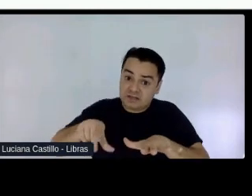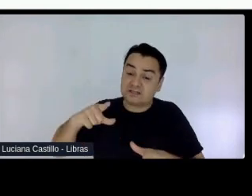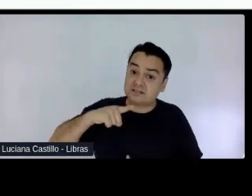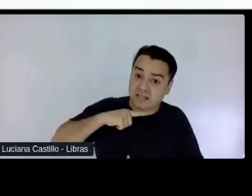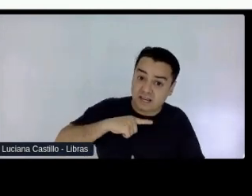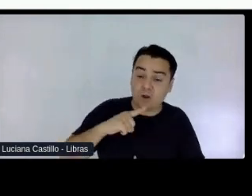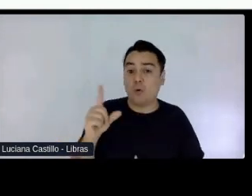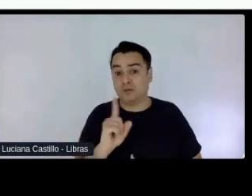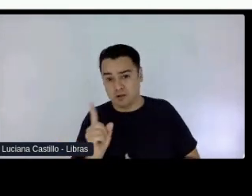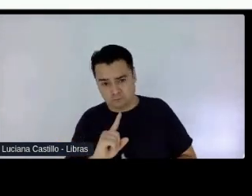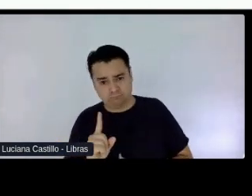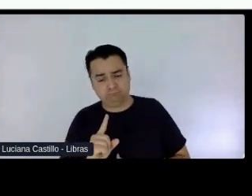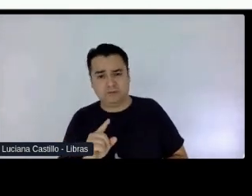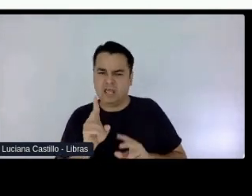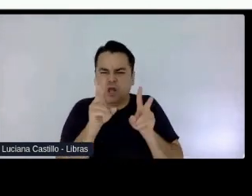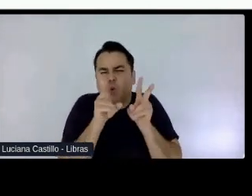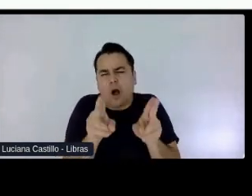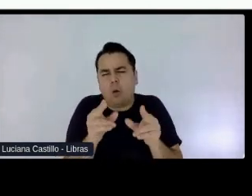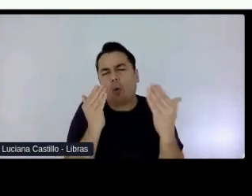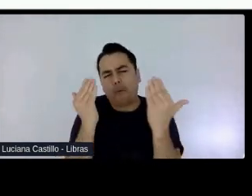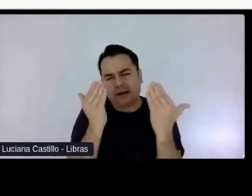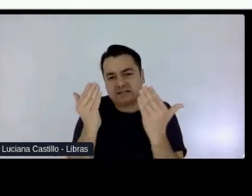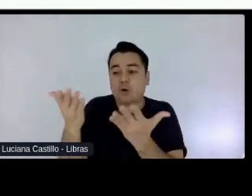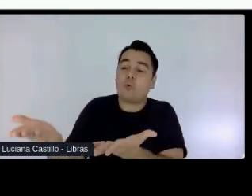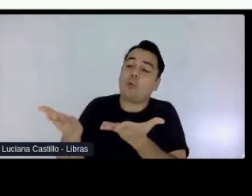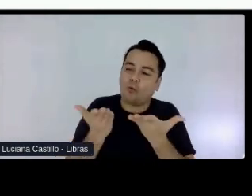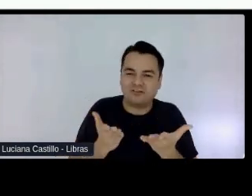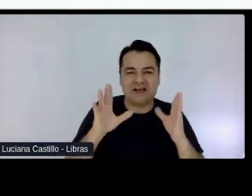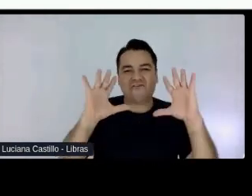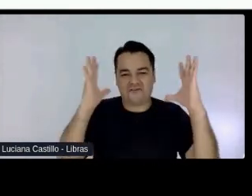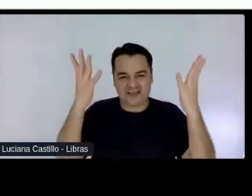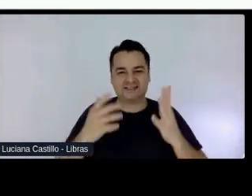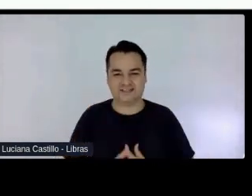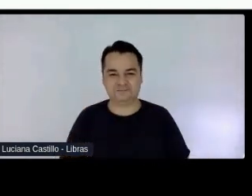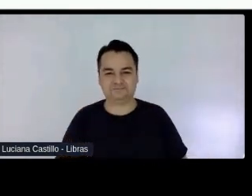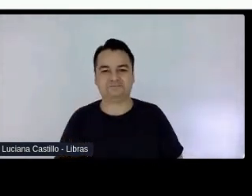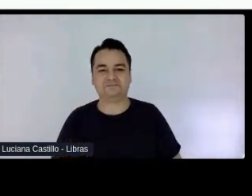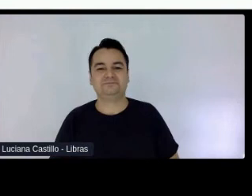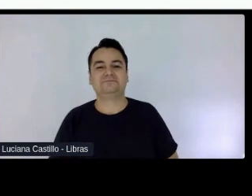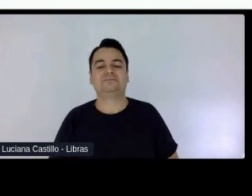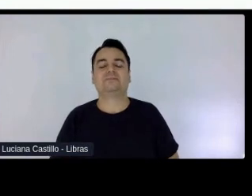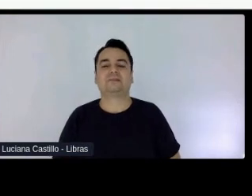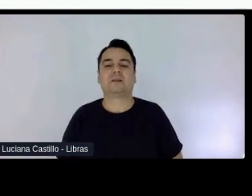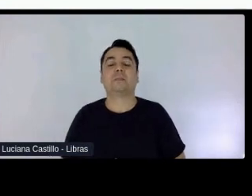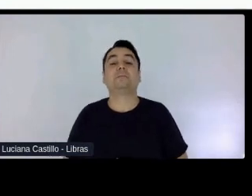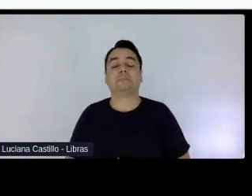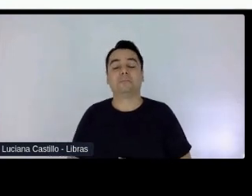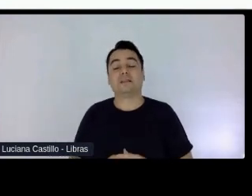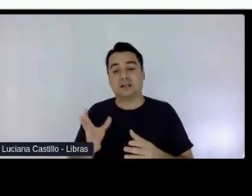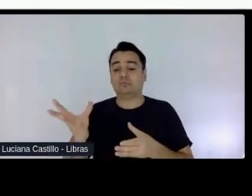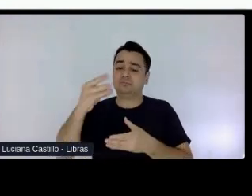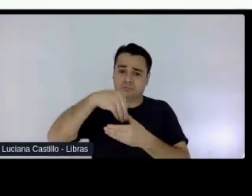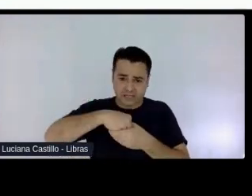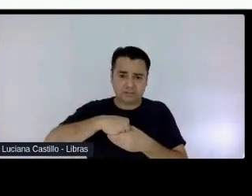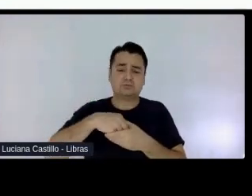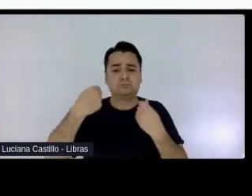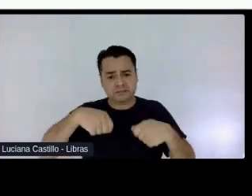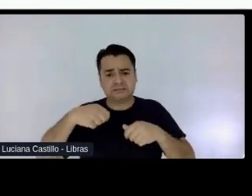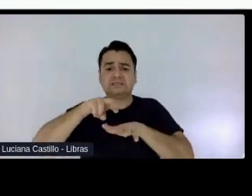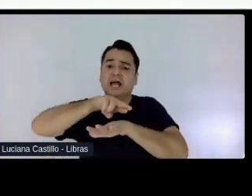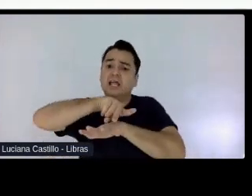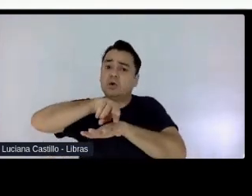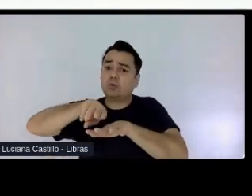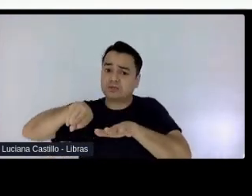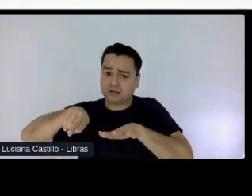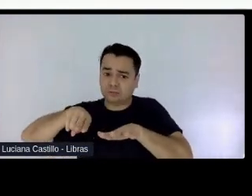mais rápido. E a nossa ideia realmente é levar esse parâmetro lá para dentro, né? Então, muitas empresas têm